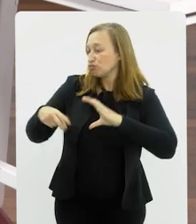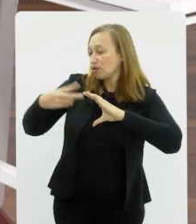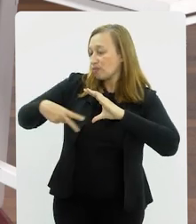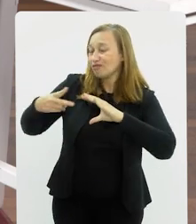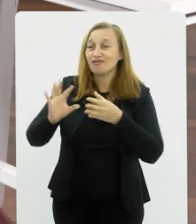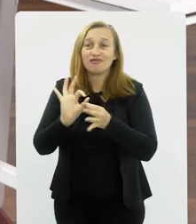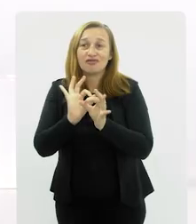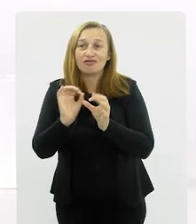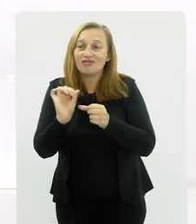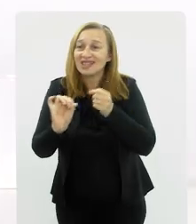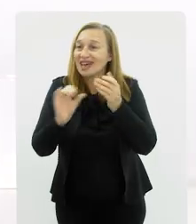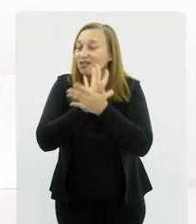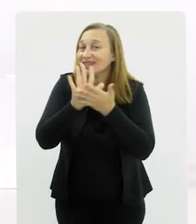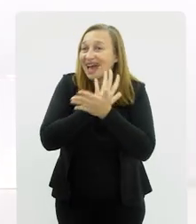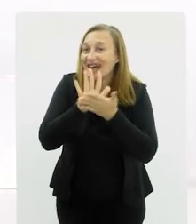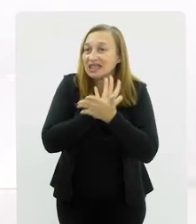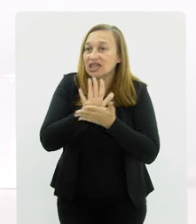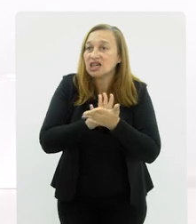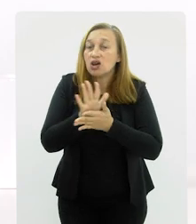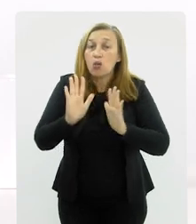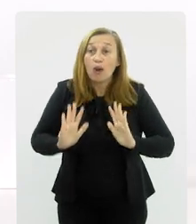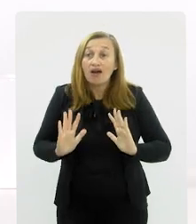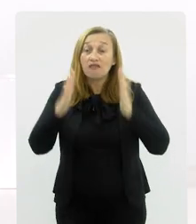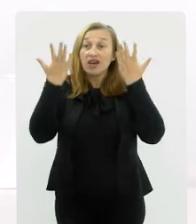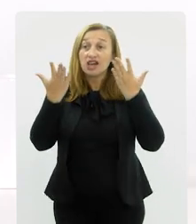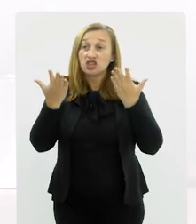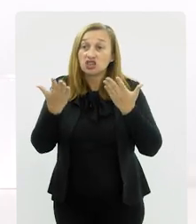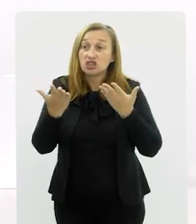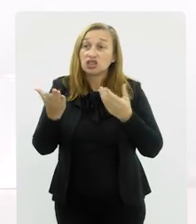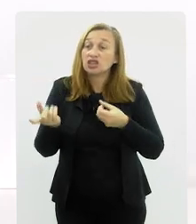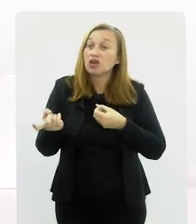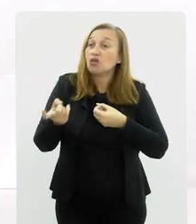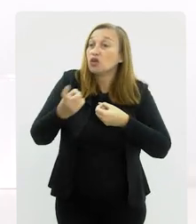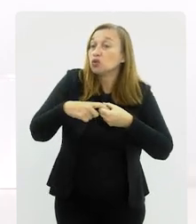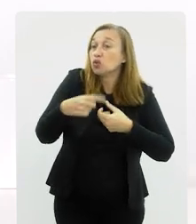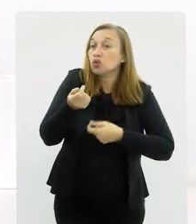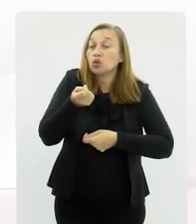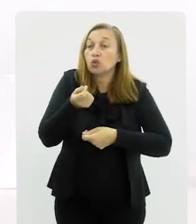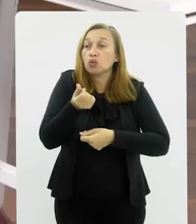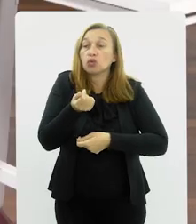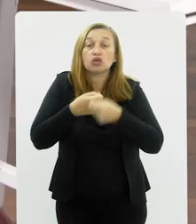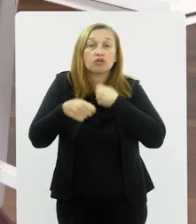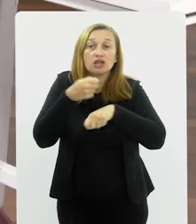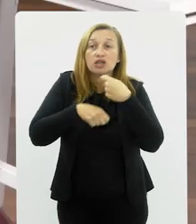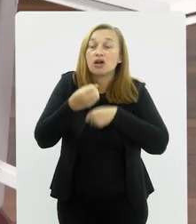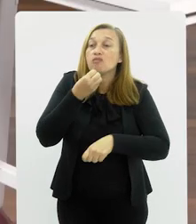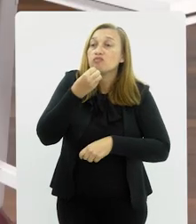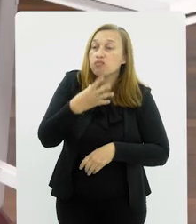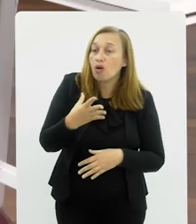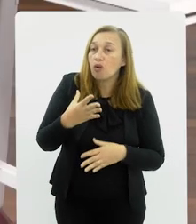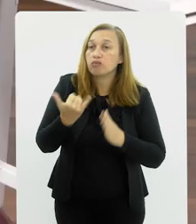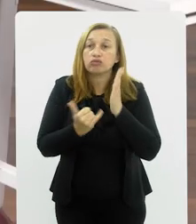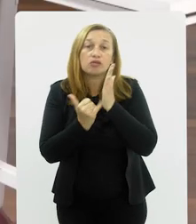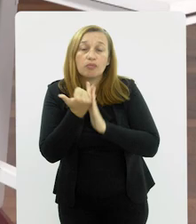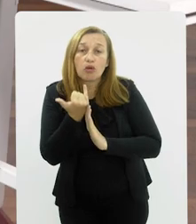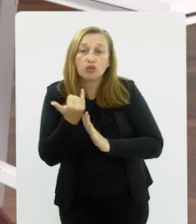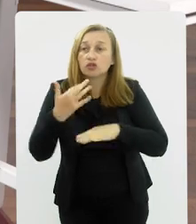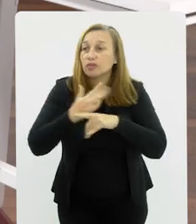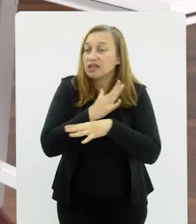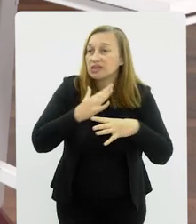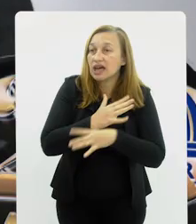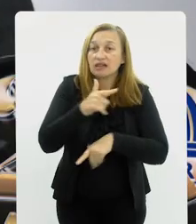porque uma festa que traz tanta visibilidade para a cidade, tanto recurso para a cidade... Um retorno financeiro altíssimo em termos de impostos